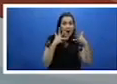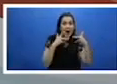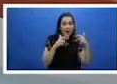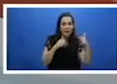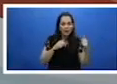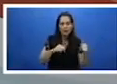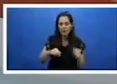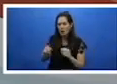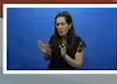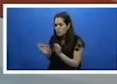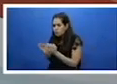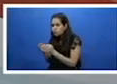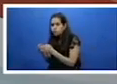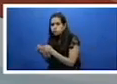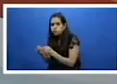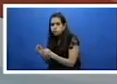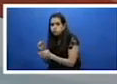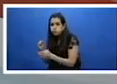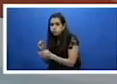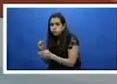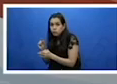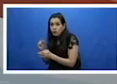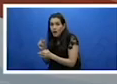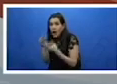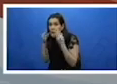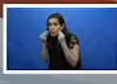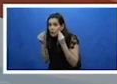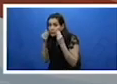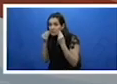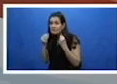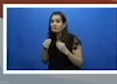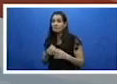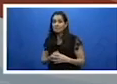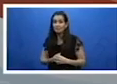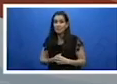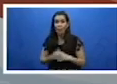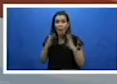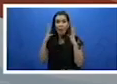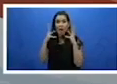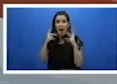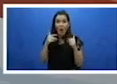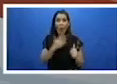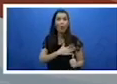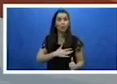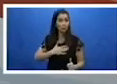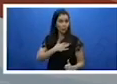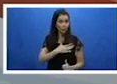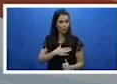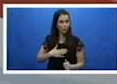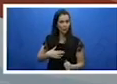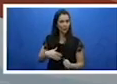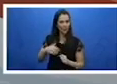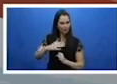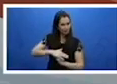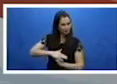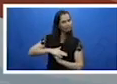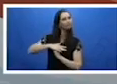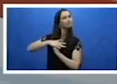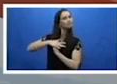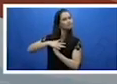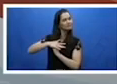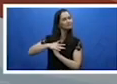ficou apenas com um pouquinho. O leão gostou, ficou satisfeito com